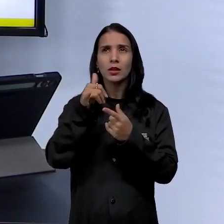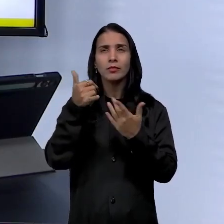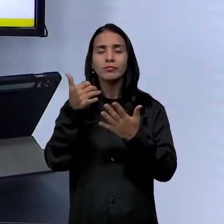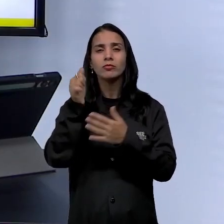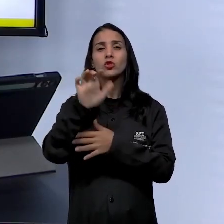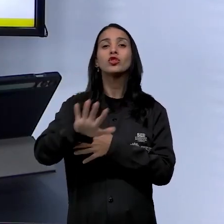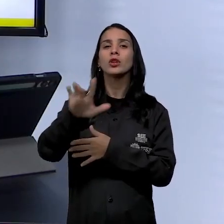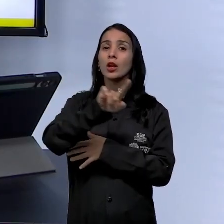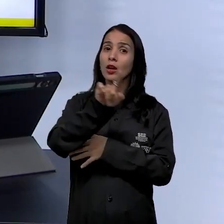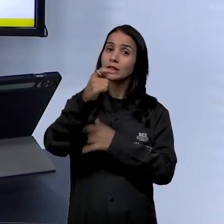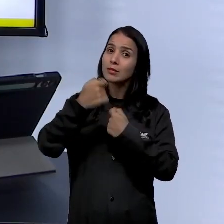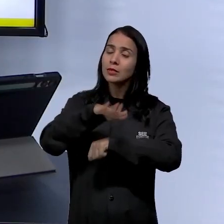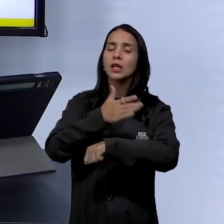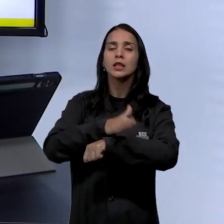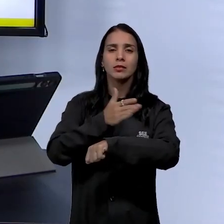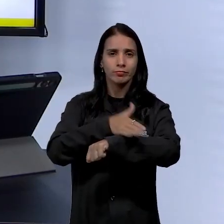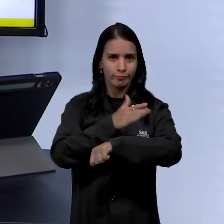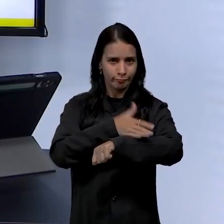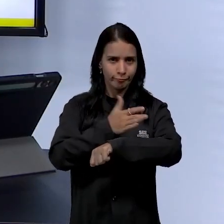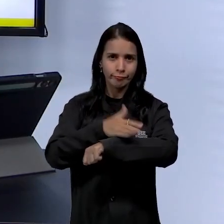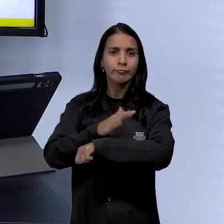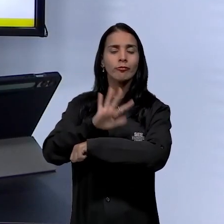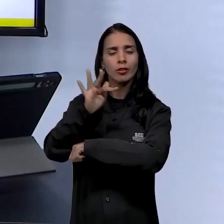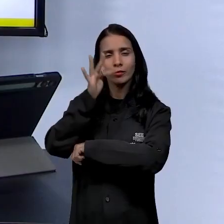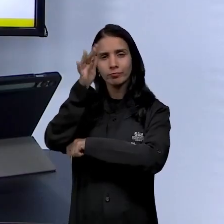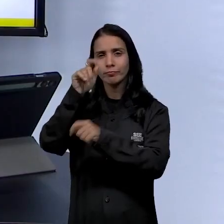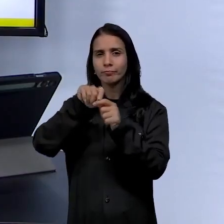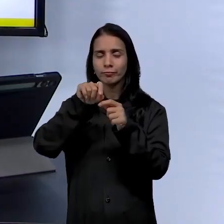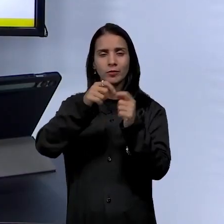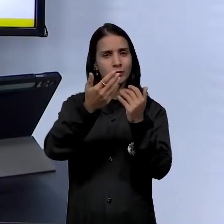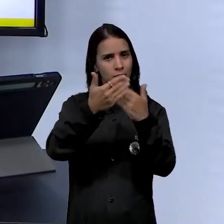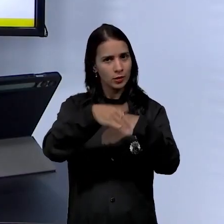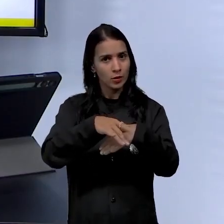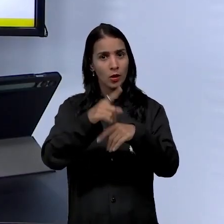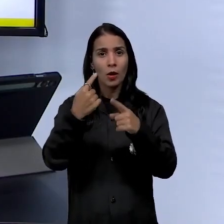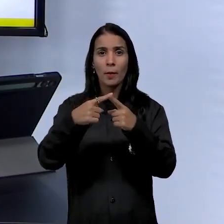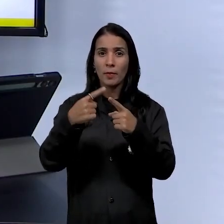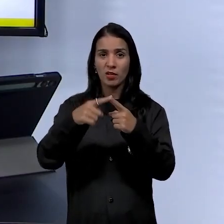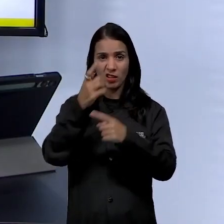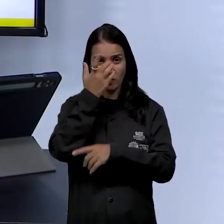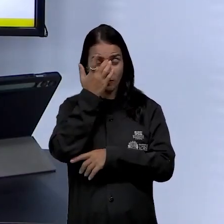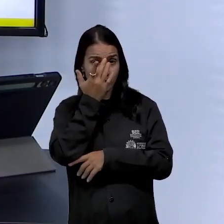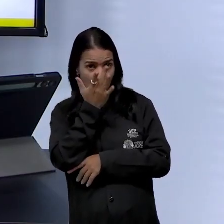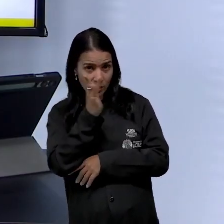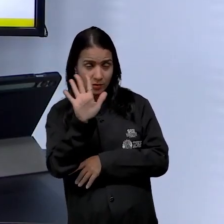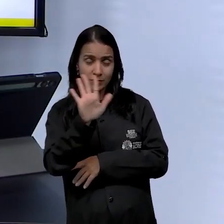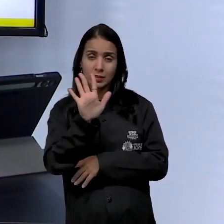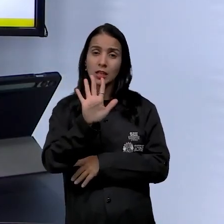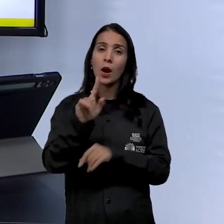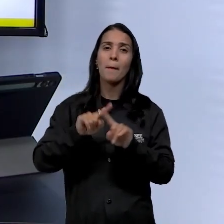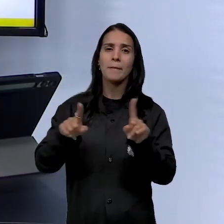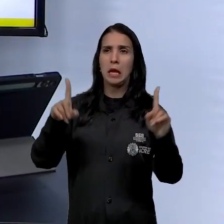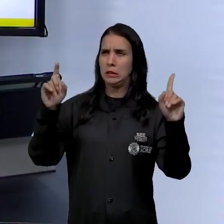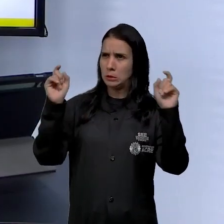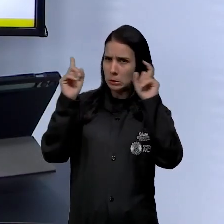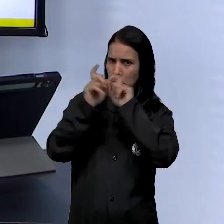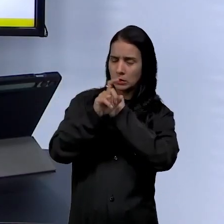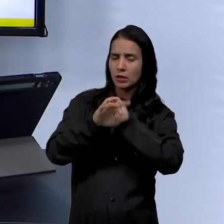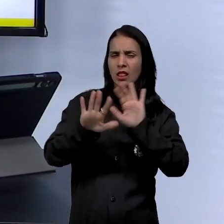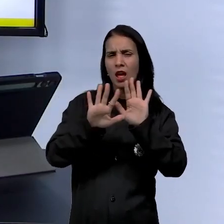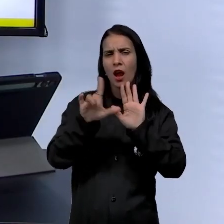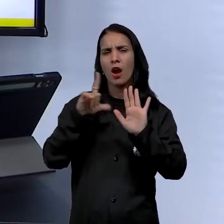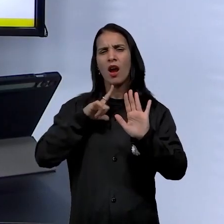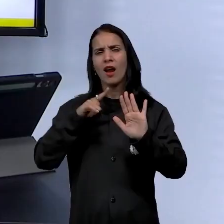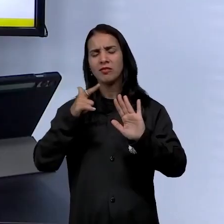treinar bastante questão do Enem para poder fazer. Não é que elas são difíceis, mas também não são simples. Essa daqui, eu tenho que admitir que ela não é uma de